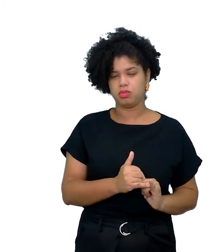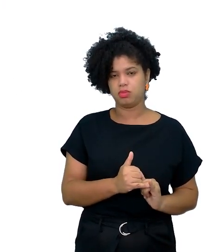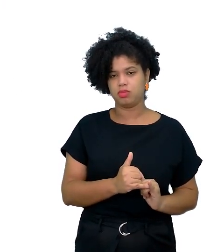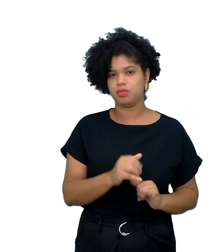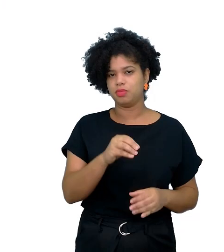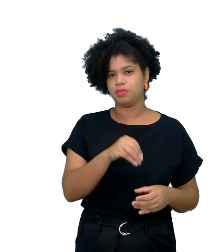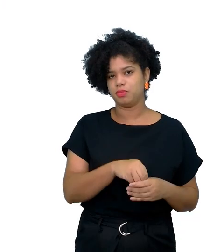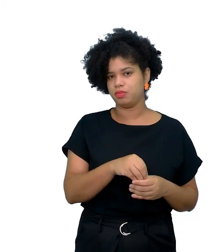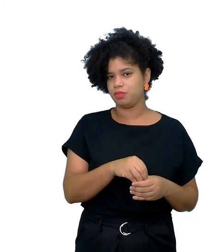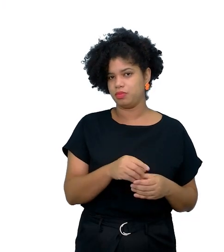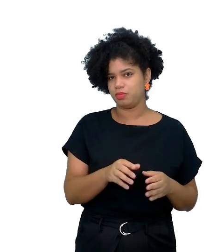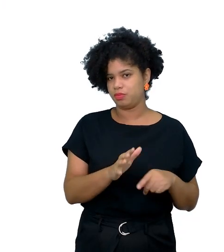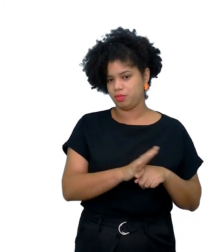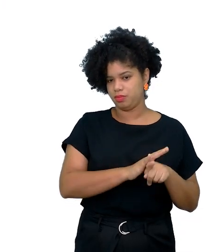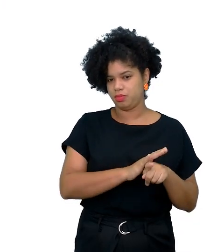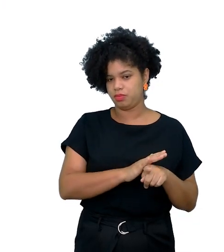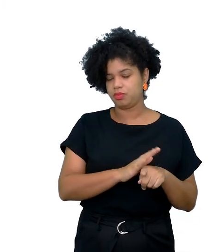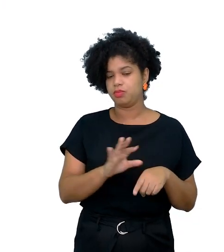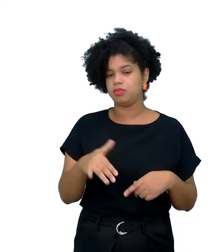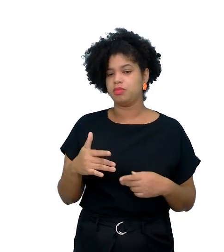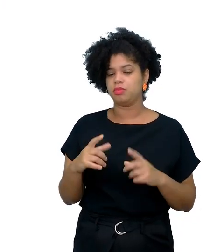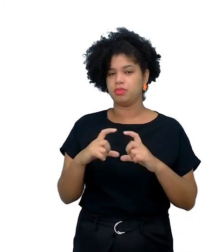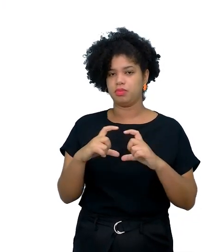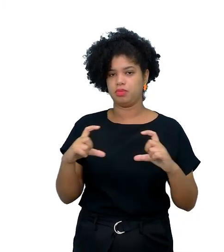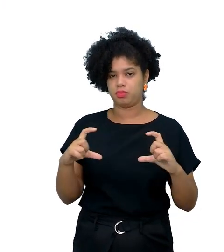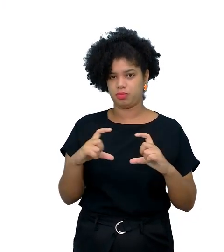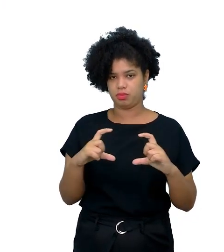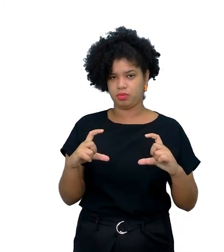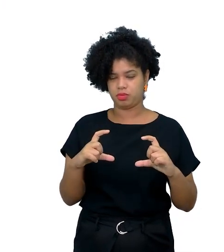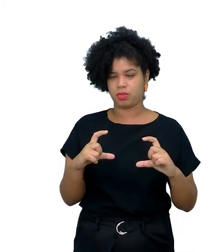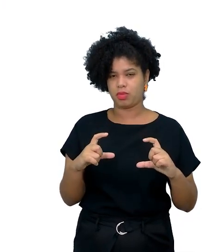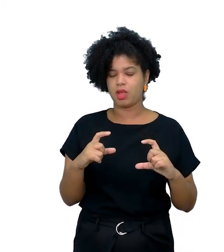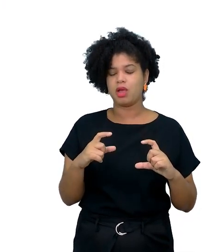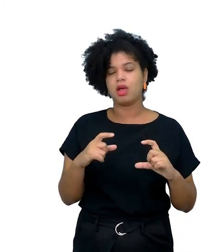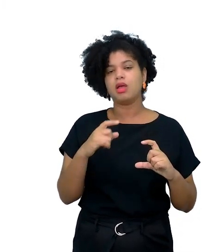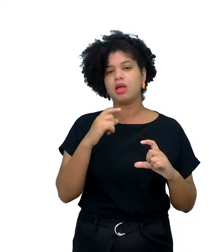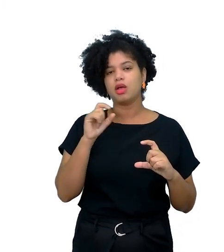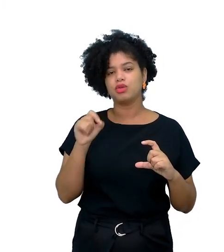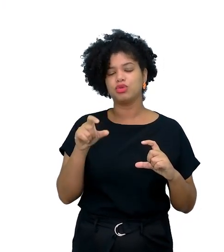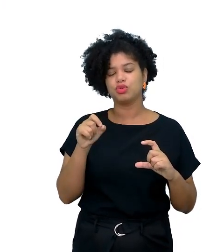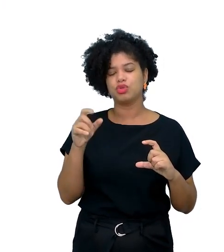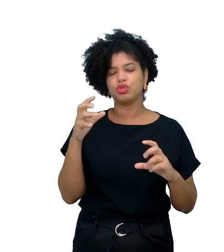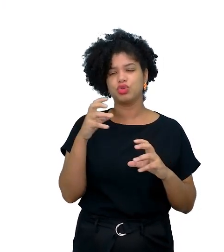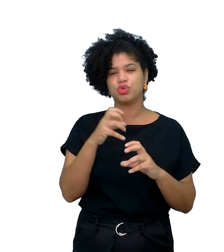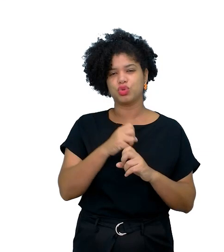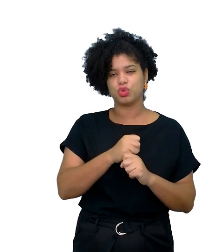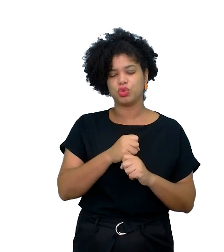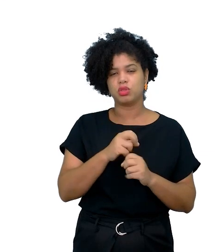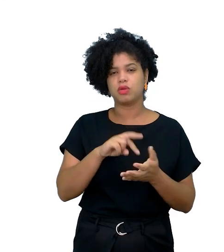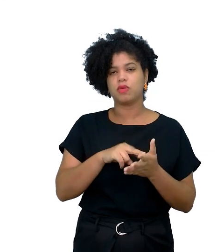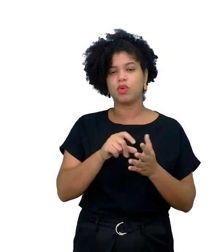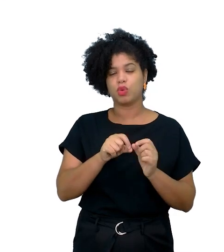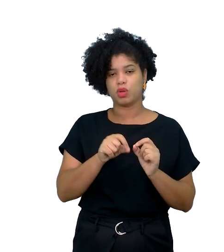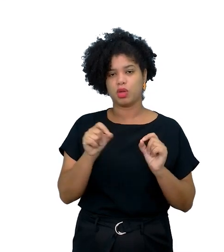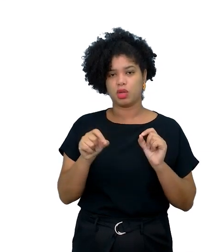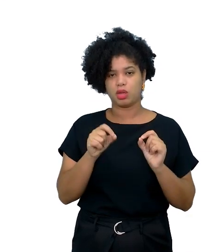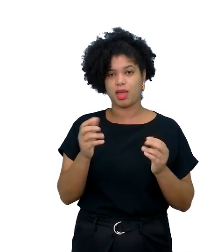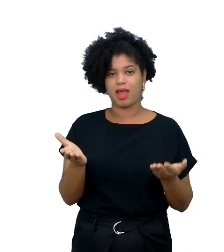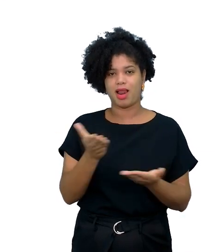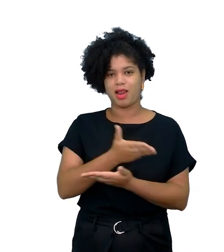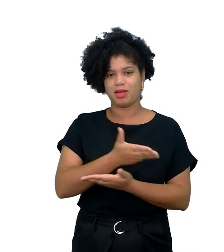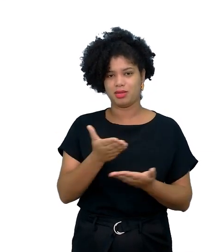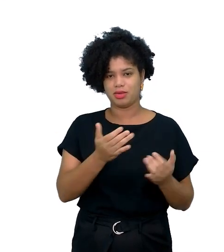para se ter um todo. E aqui existe uma relação direta, né, entre as partes e o todo,